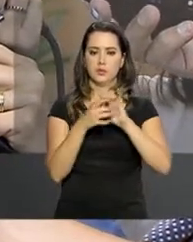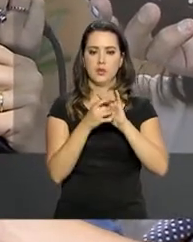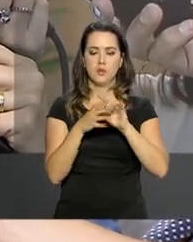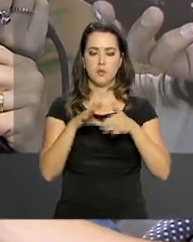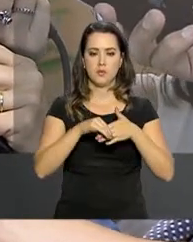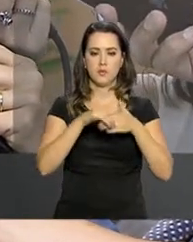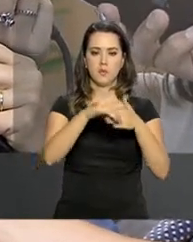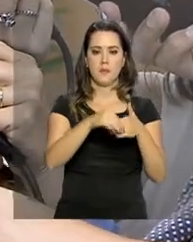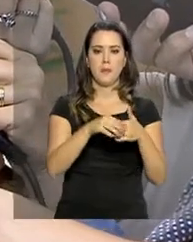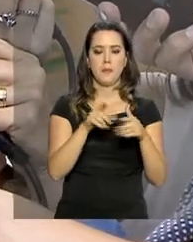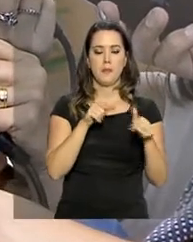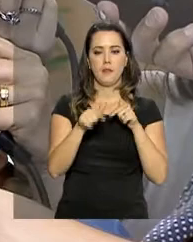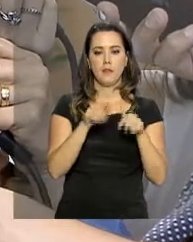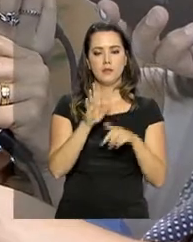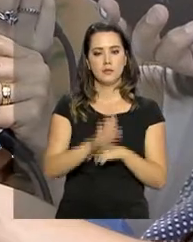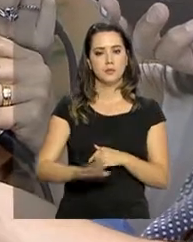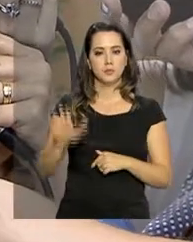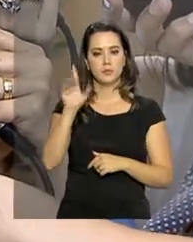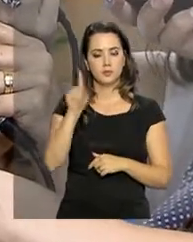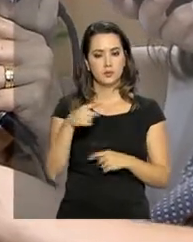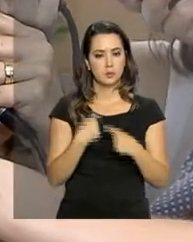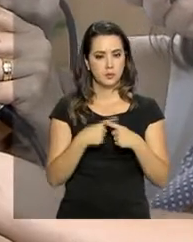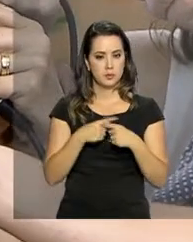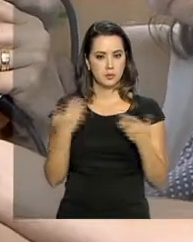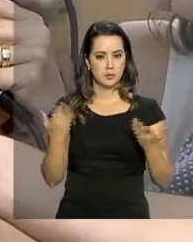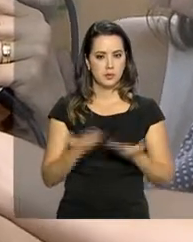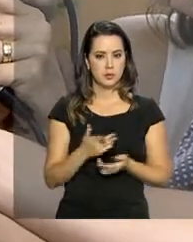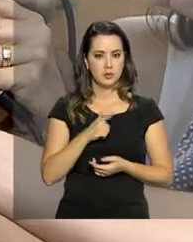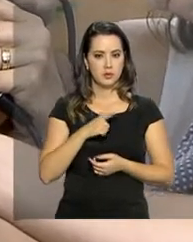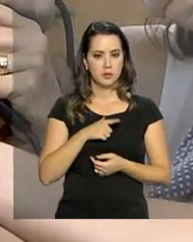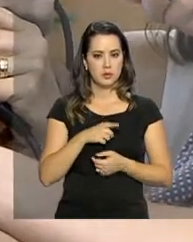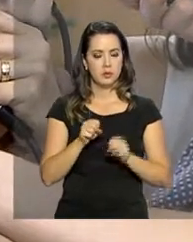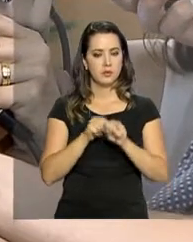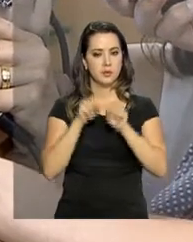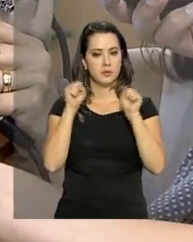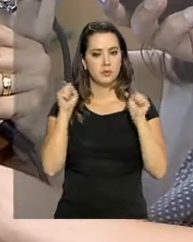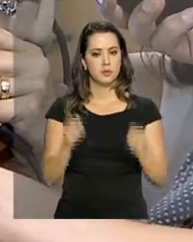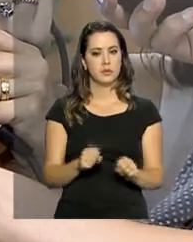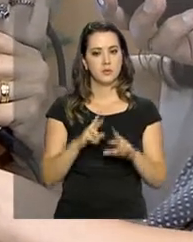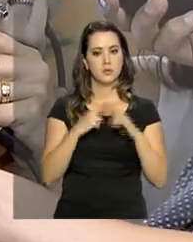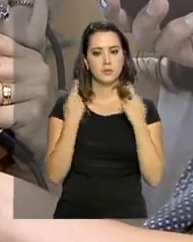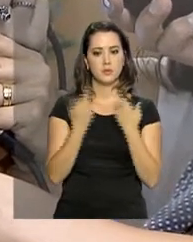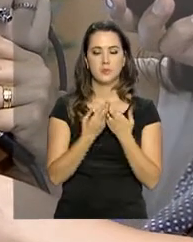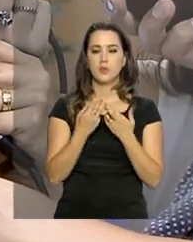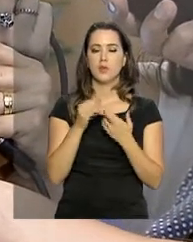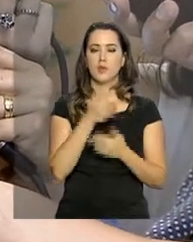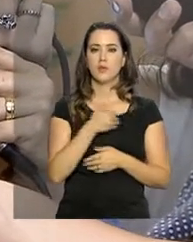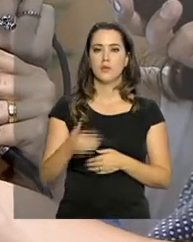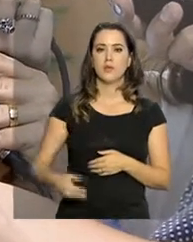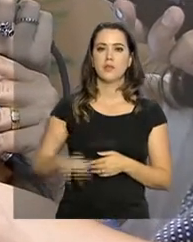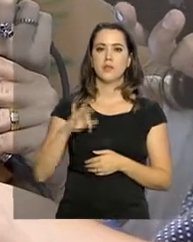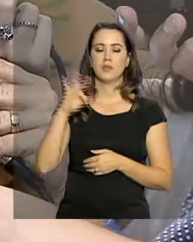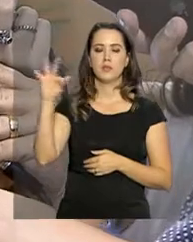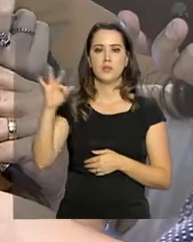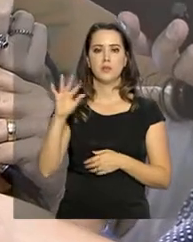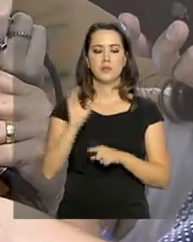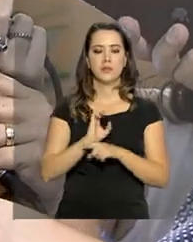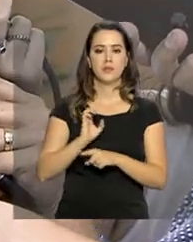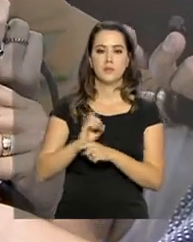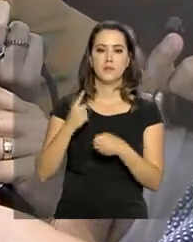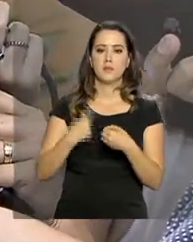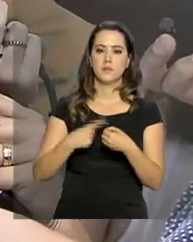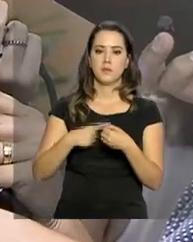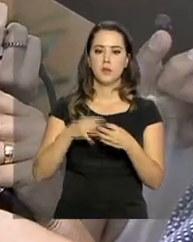e atuando nacionalmente porque agora nós temos um sistema que reúne união estados e municípios polícia